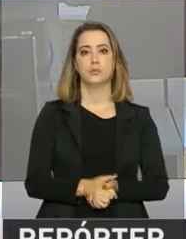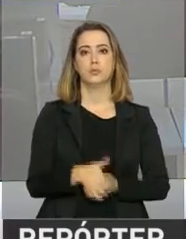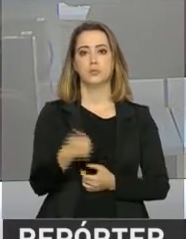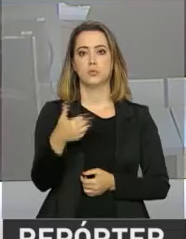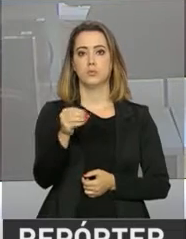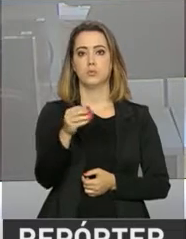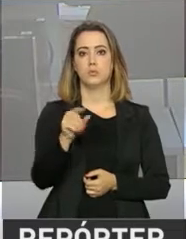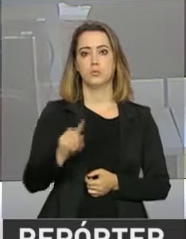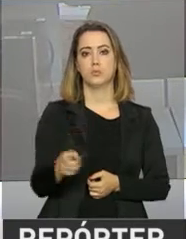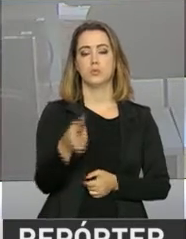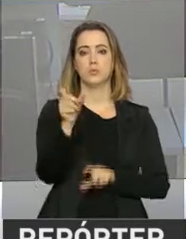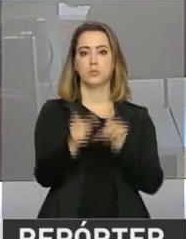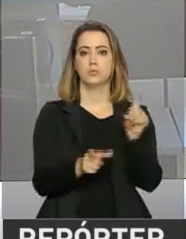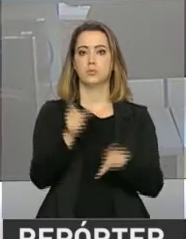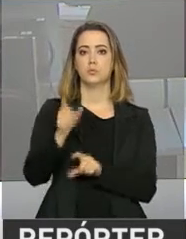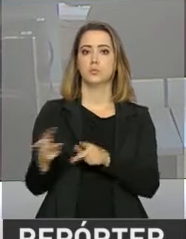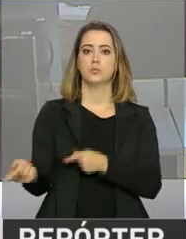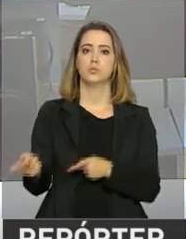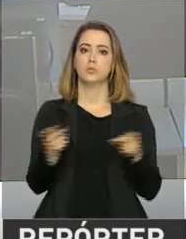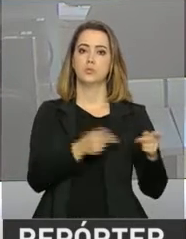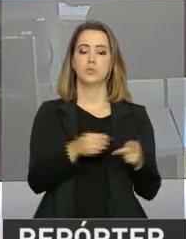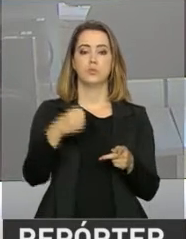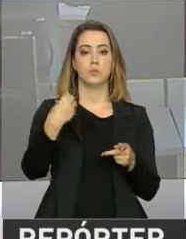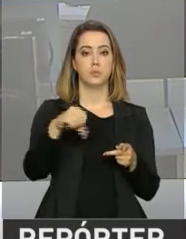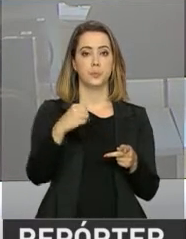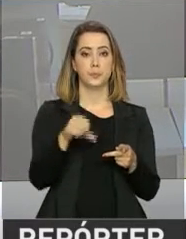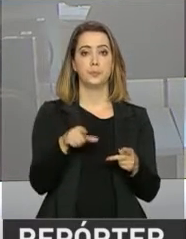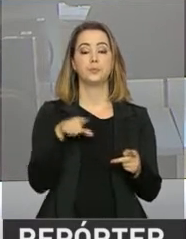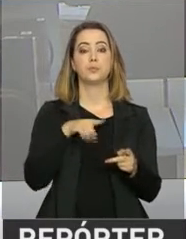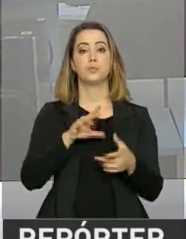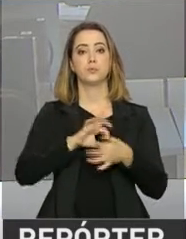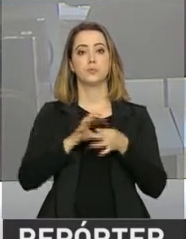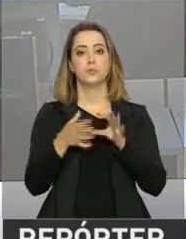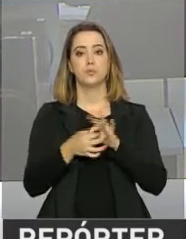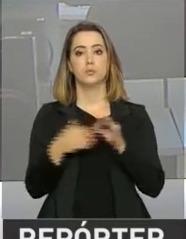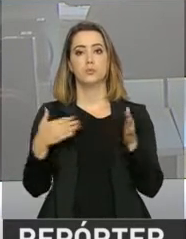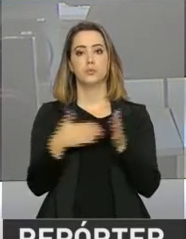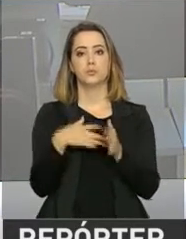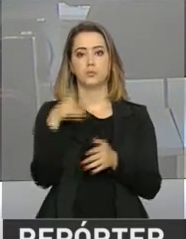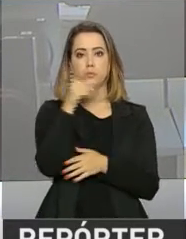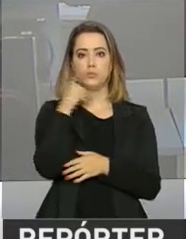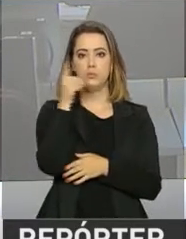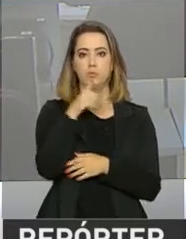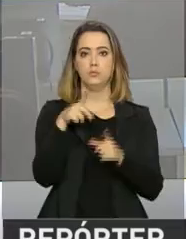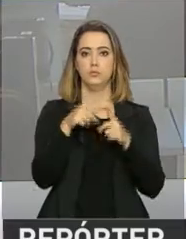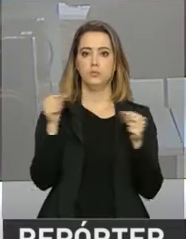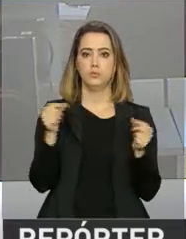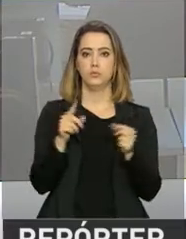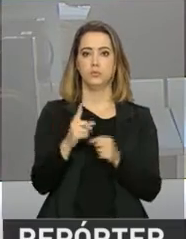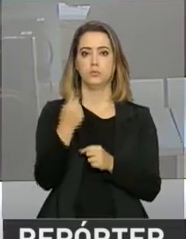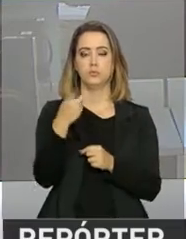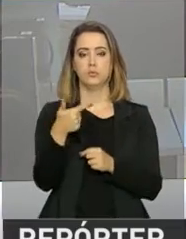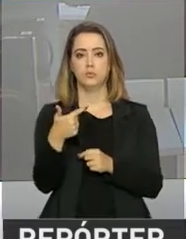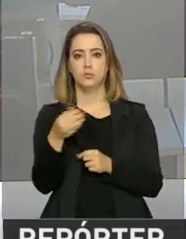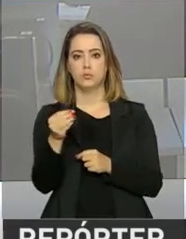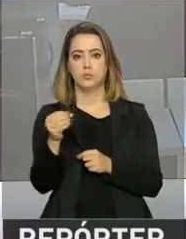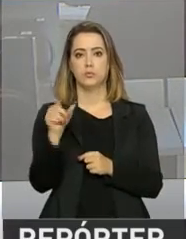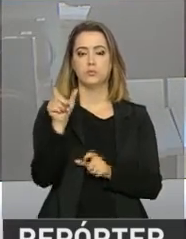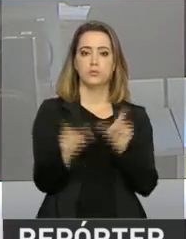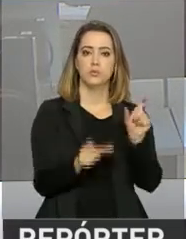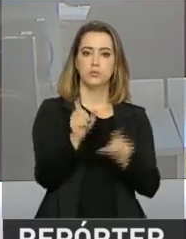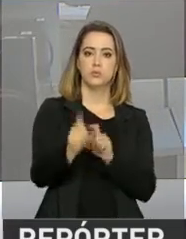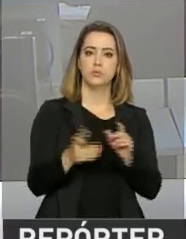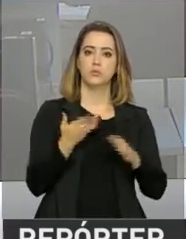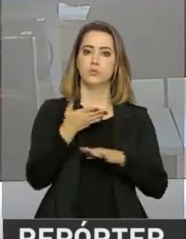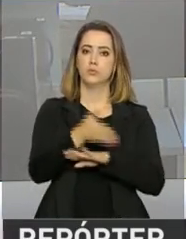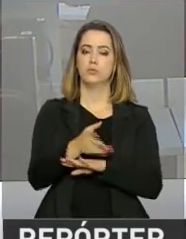mil pessoas devem visitar a 9ª edição das Olimpíadas do Conhecimento até este domingo em Brasília. 1.200 competidores participam